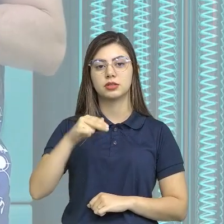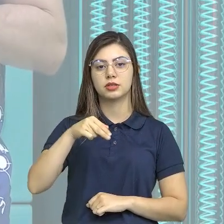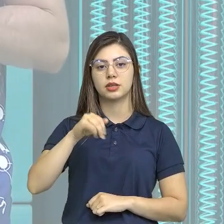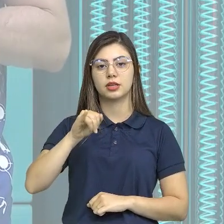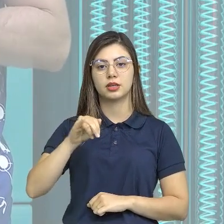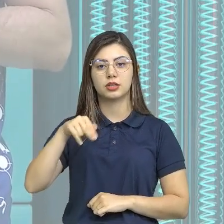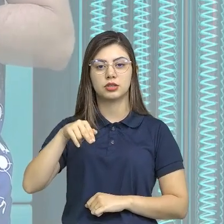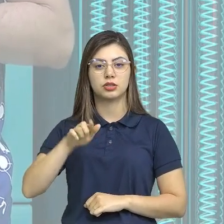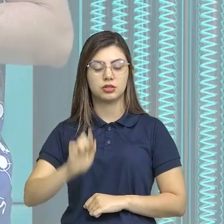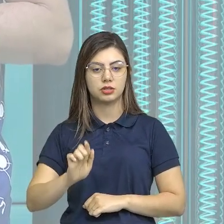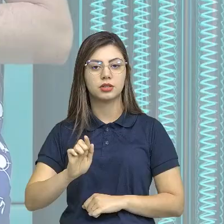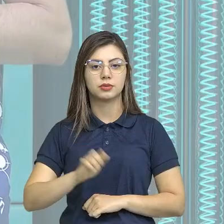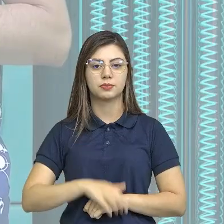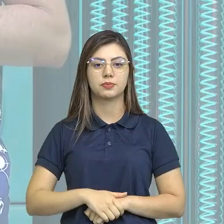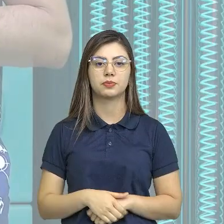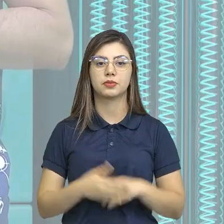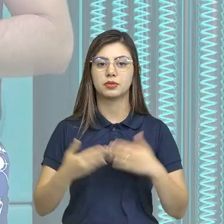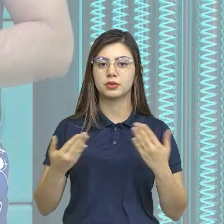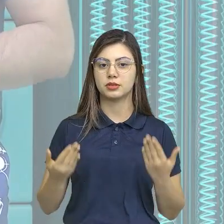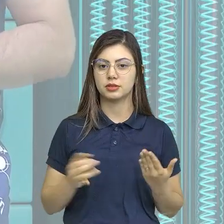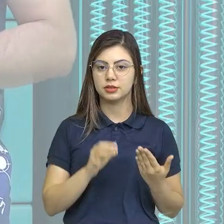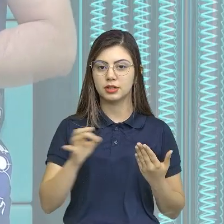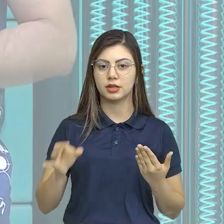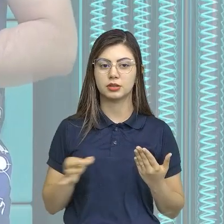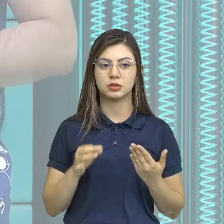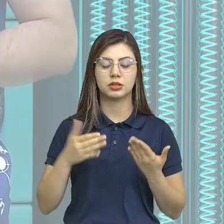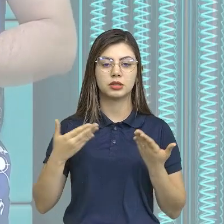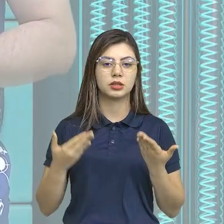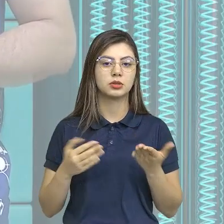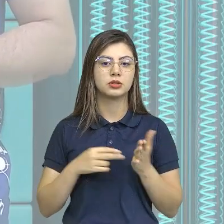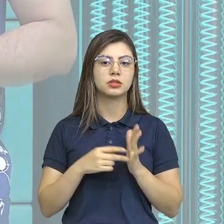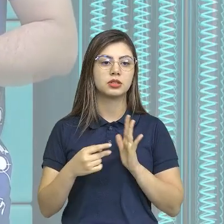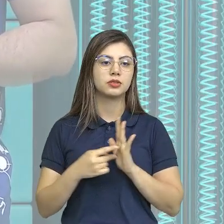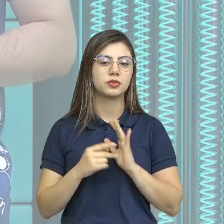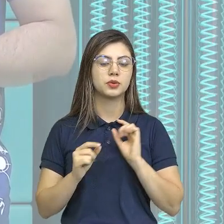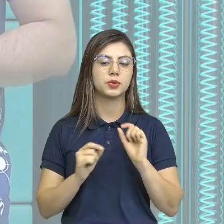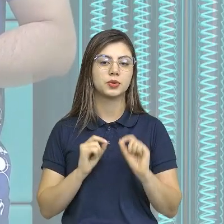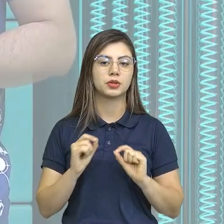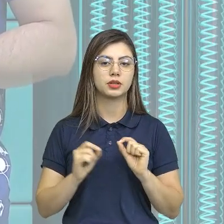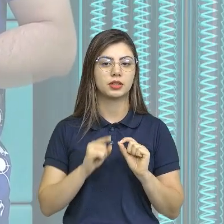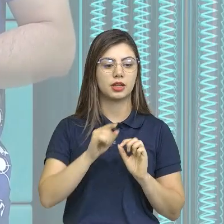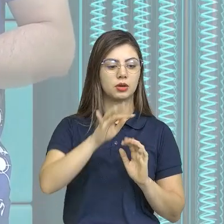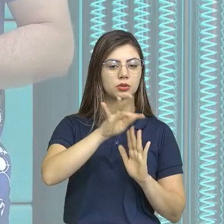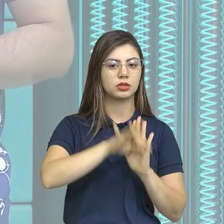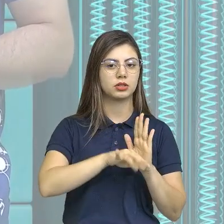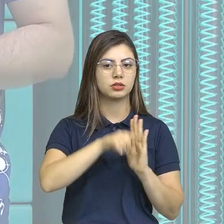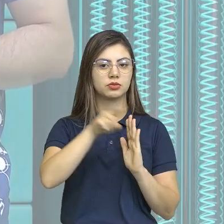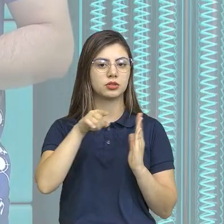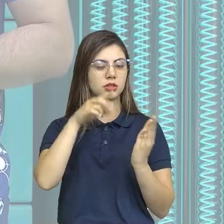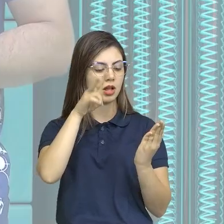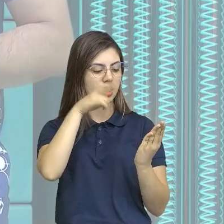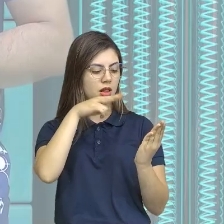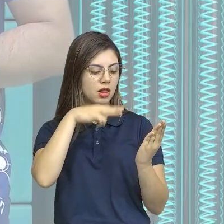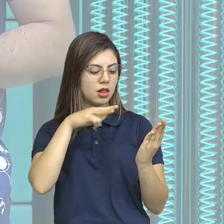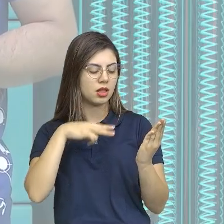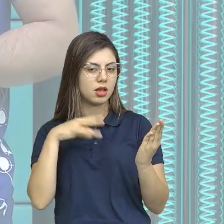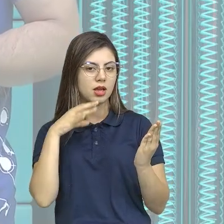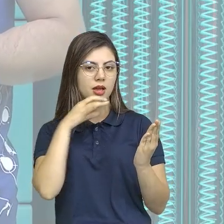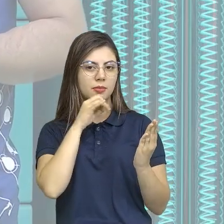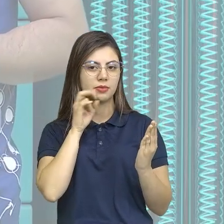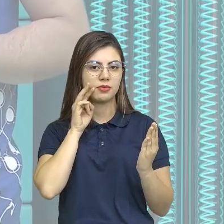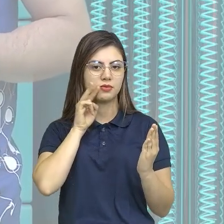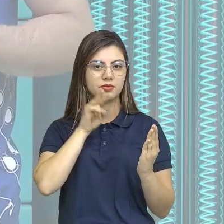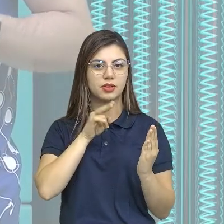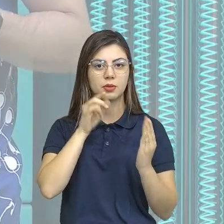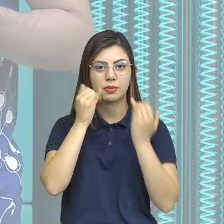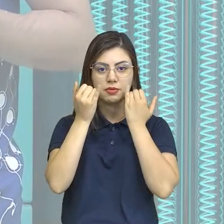escanear, scan, escanear. Ou seja, tu vai ver o teu texto, né, vai olhar de cima a baixo e vai procurar uma informação específica.